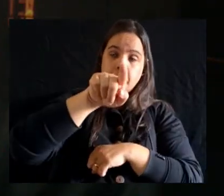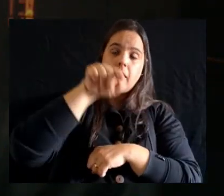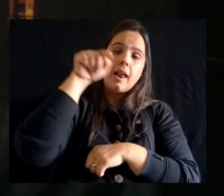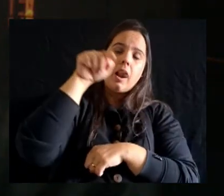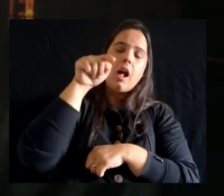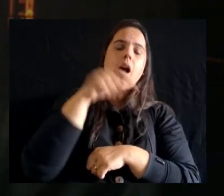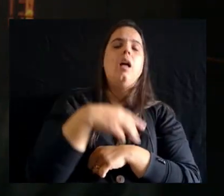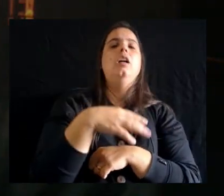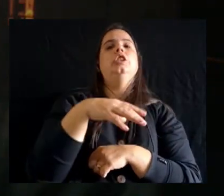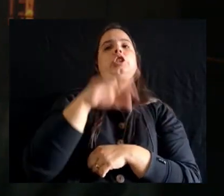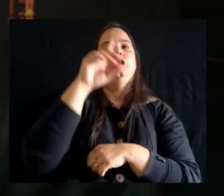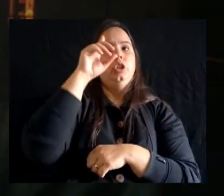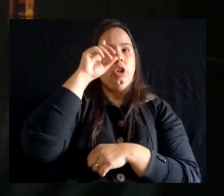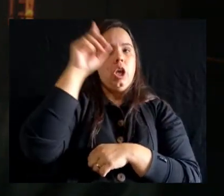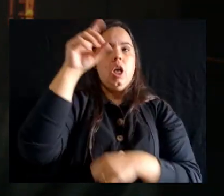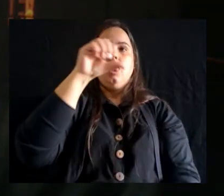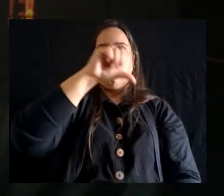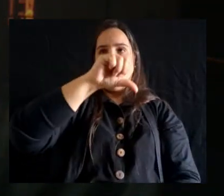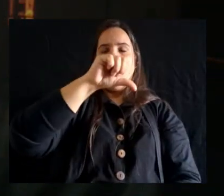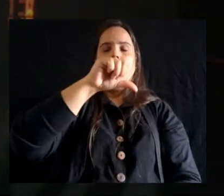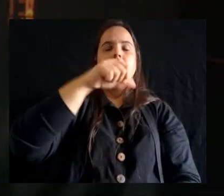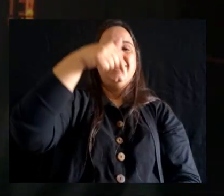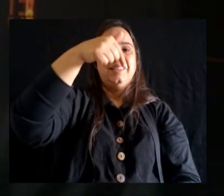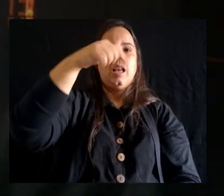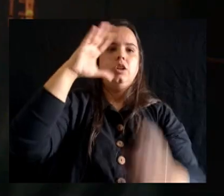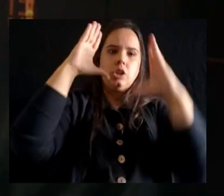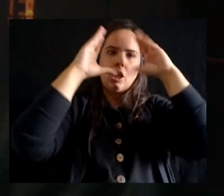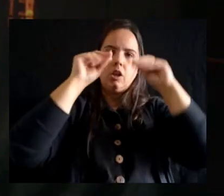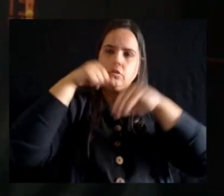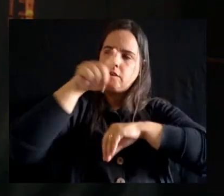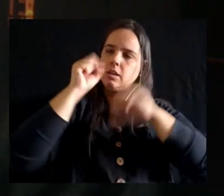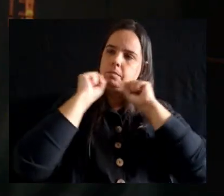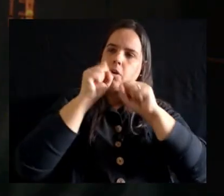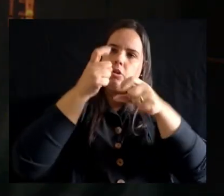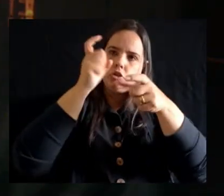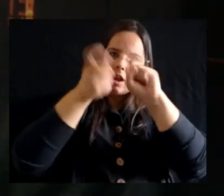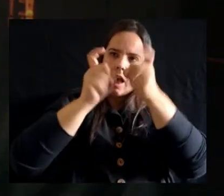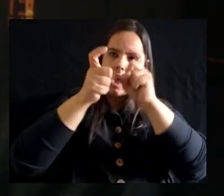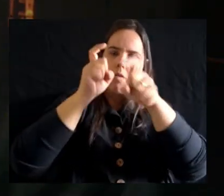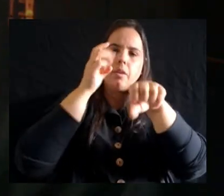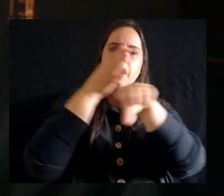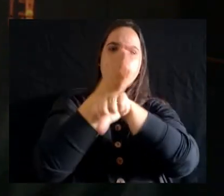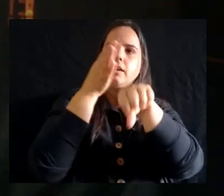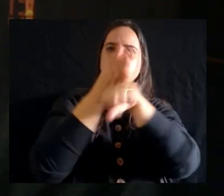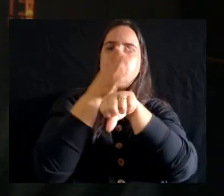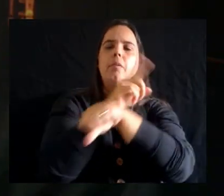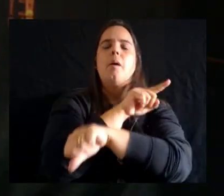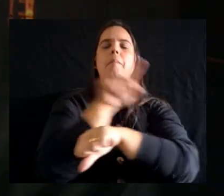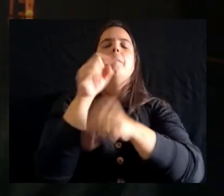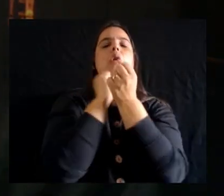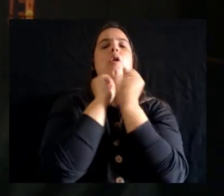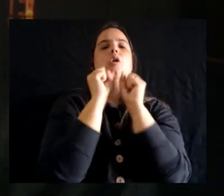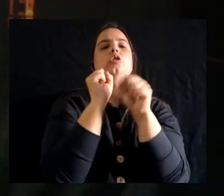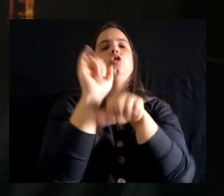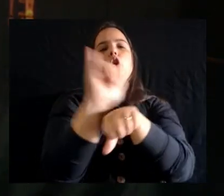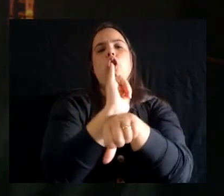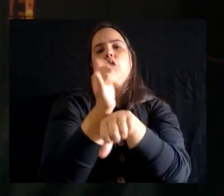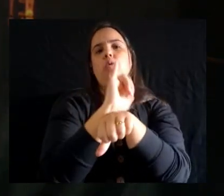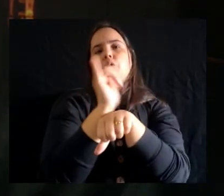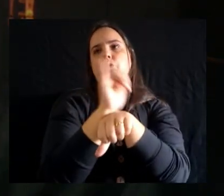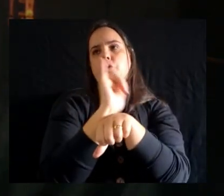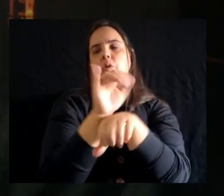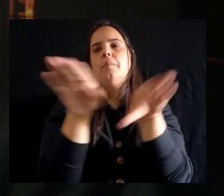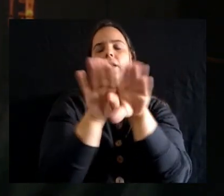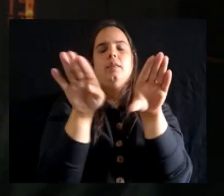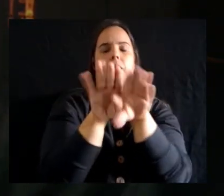participar dessa reunião, tá? E também pode acompanhar pelo YouTube da TV Câmara Campinas, e aqui pela TV Câmara